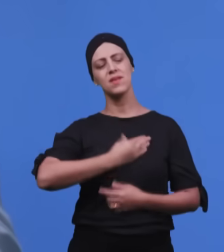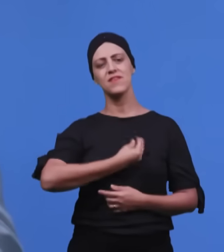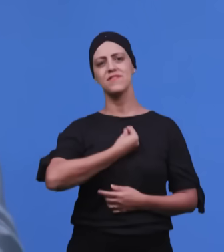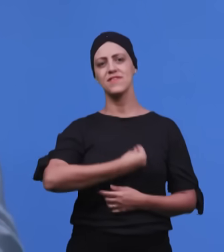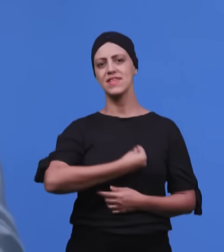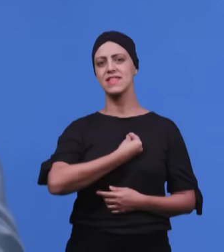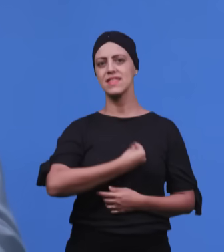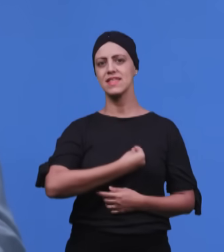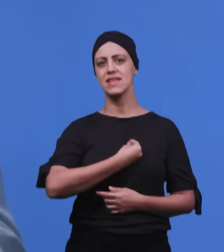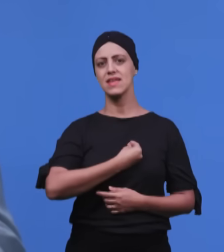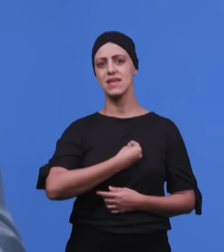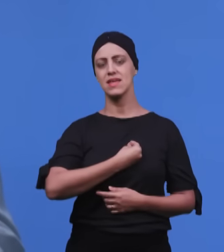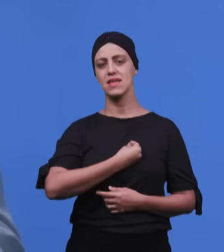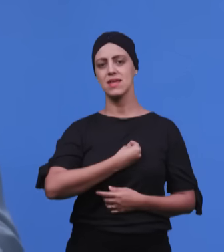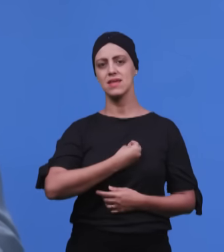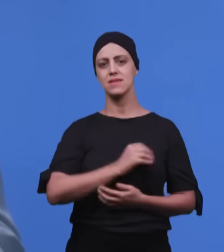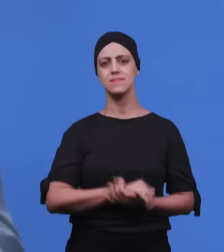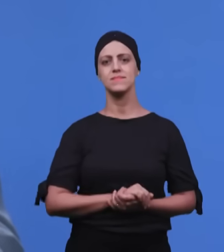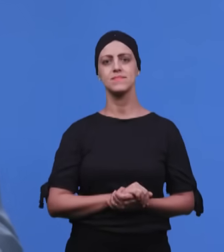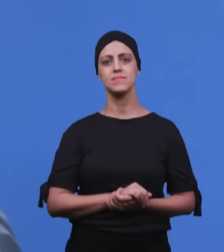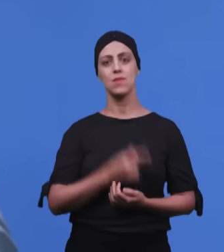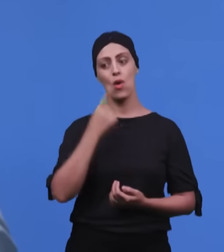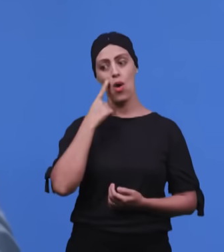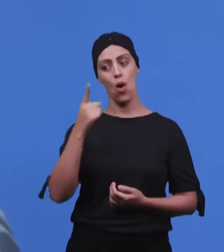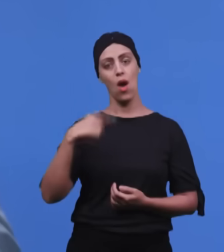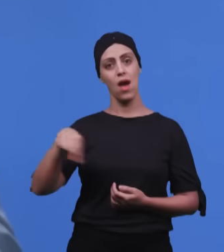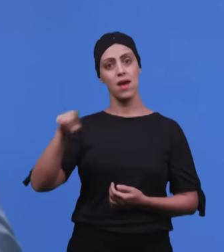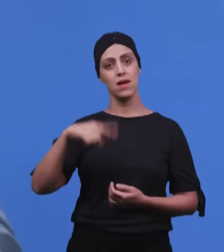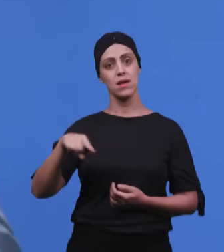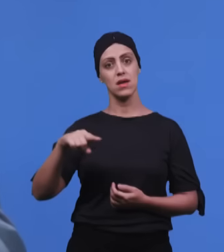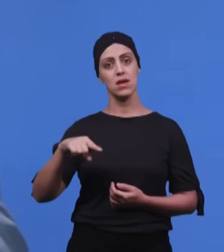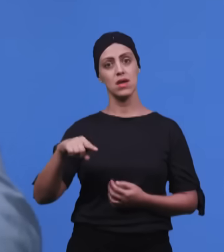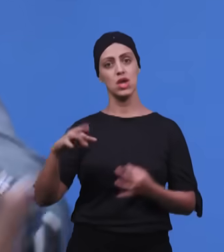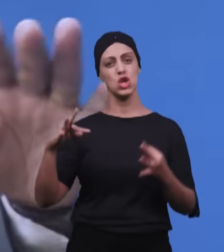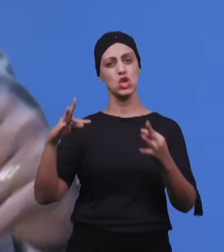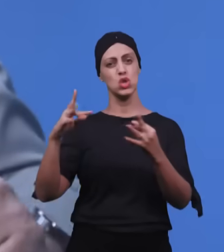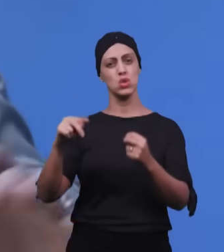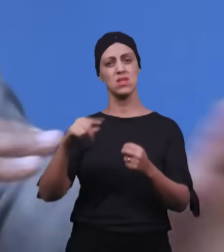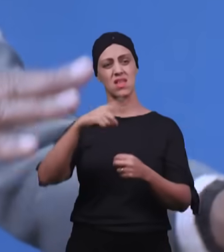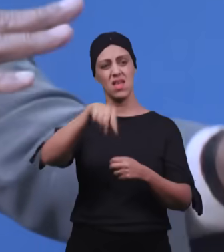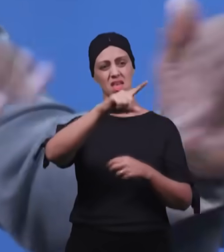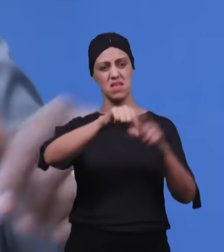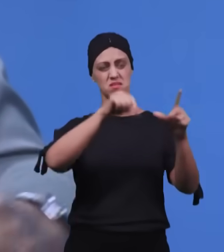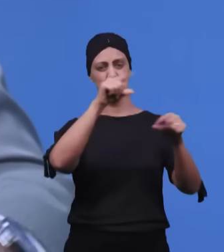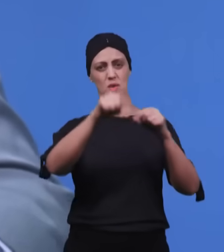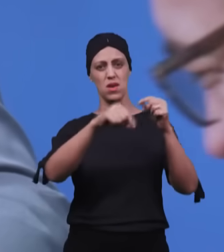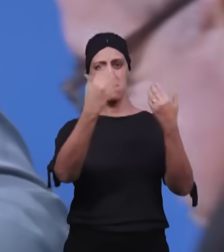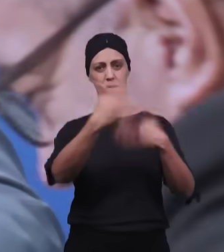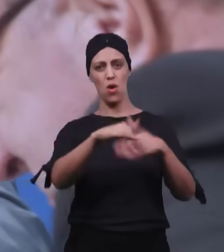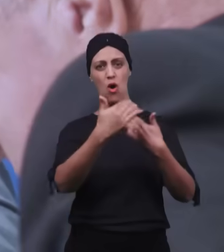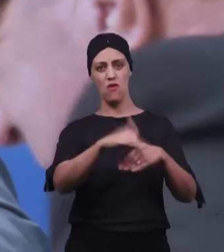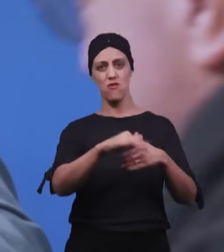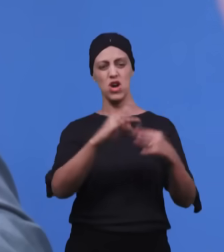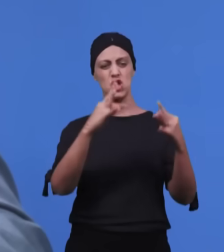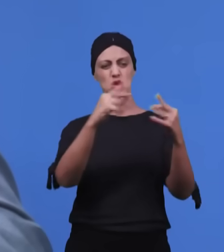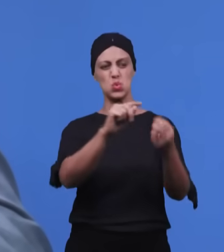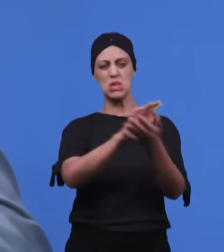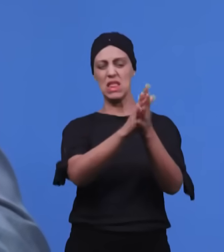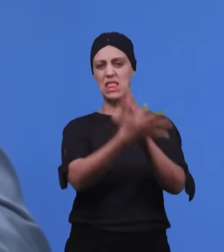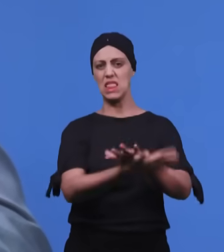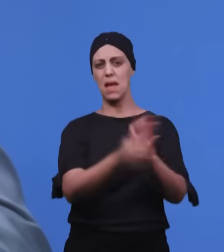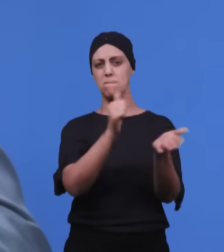vida olha daqueles que foram selecionados a empresa faliu Todo Mundo Foi uma garota todo mundo desempregado inclusive